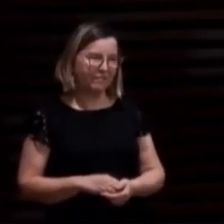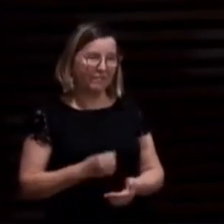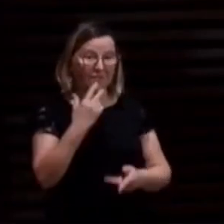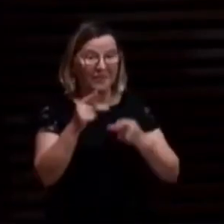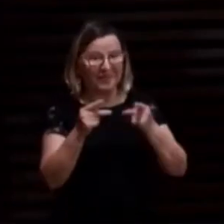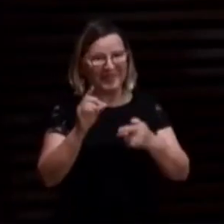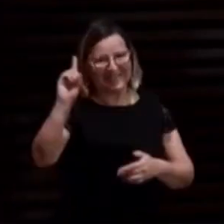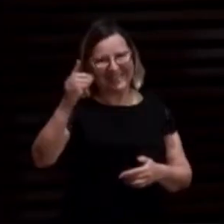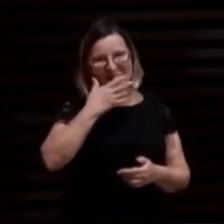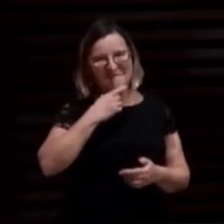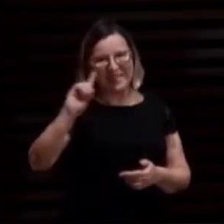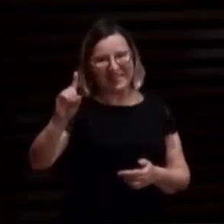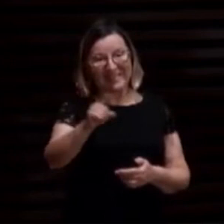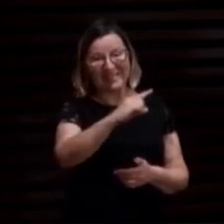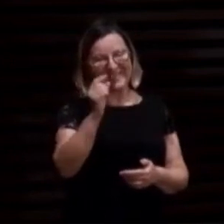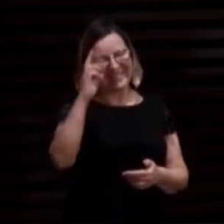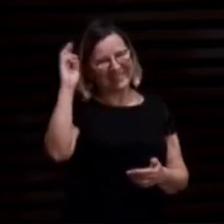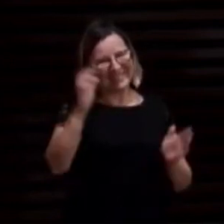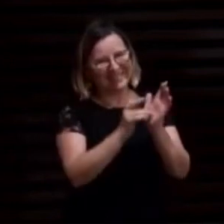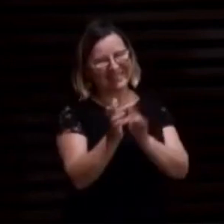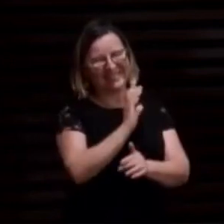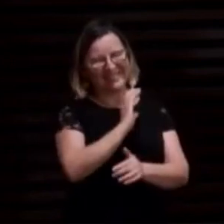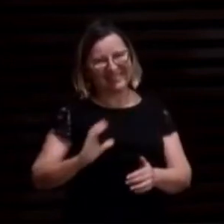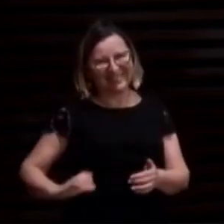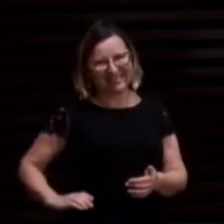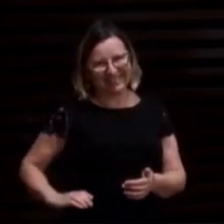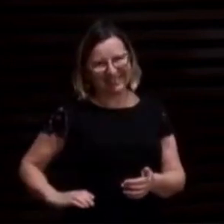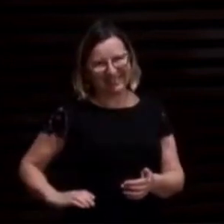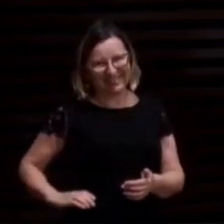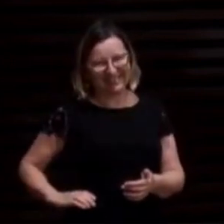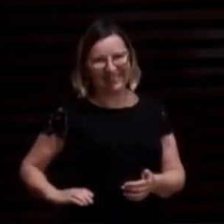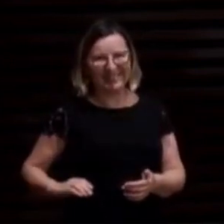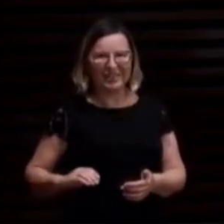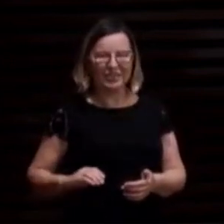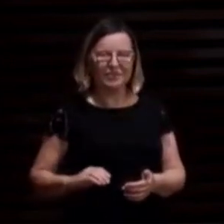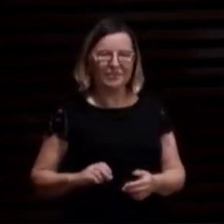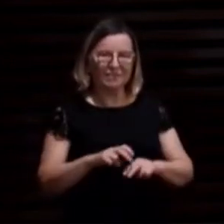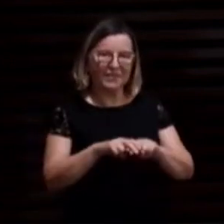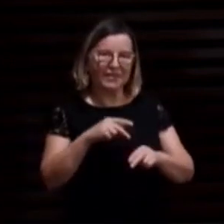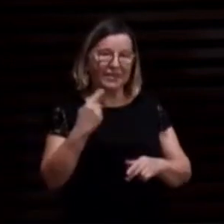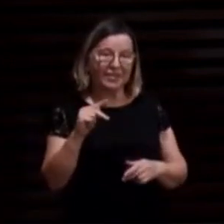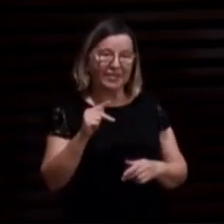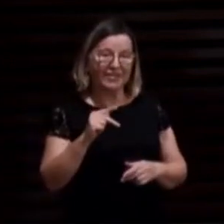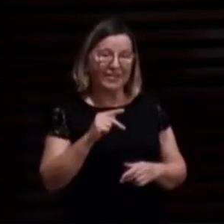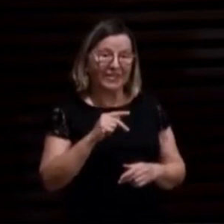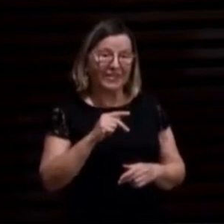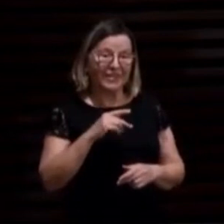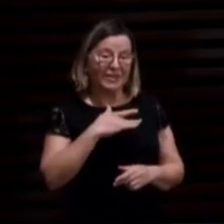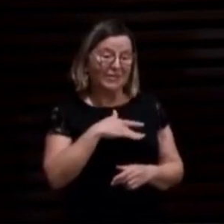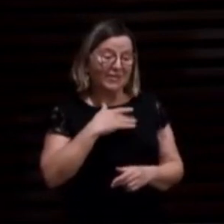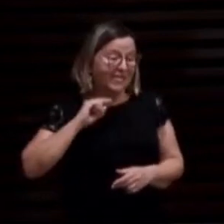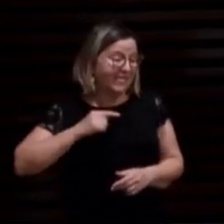Bendito o Deus e Pai de nosso Senhor Jesus Cristo, que, segundo a sua muita